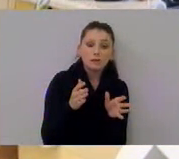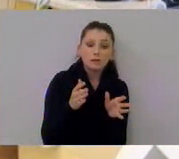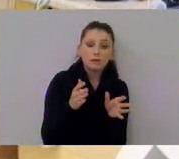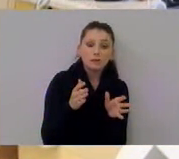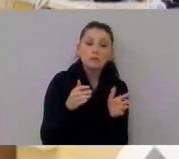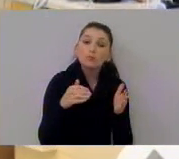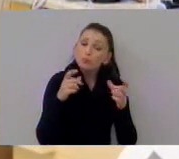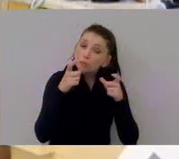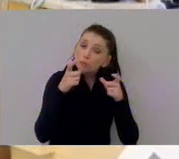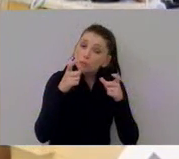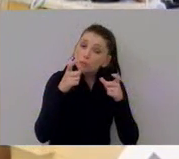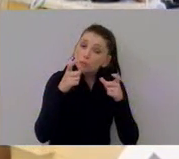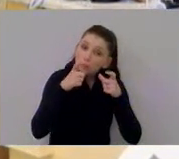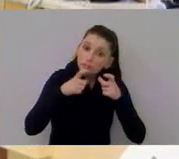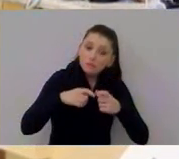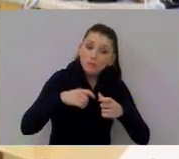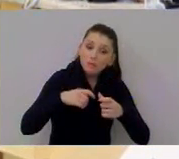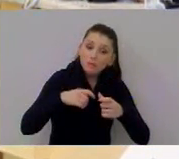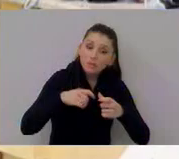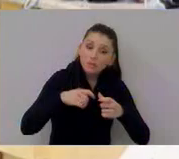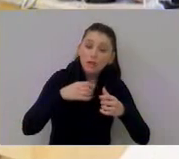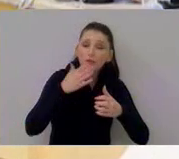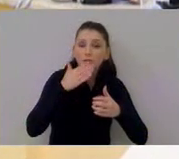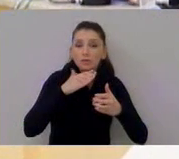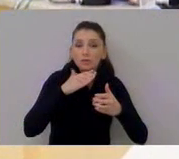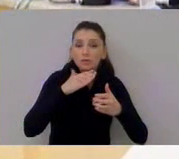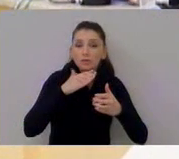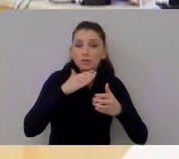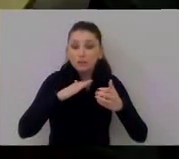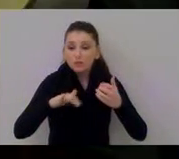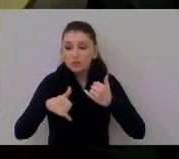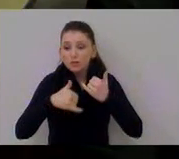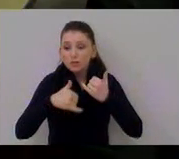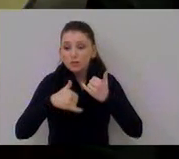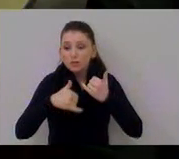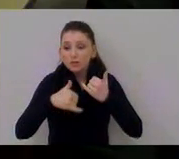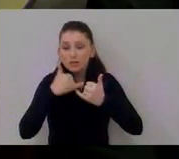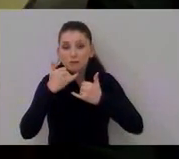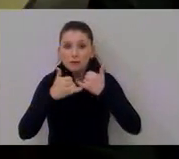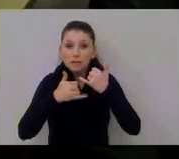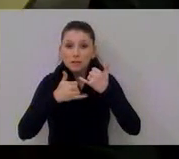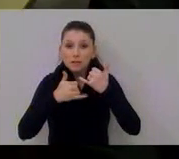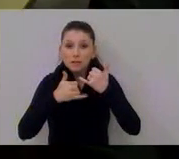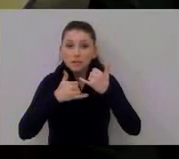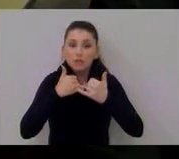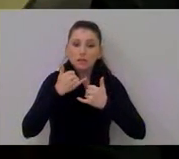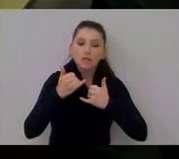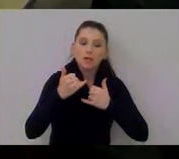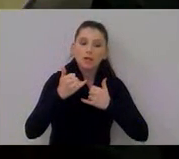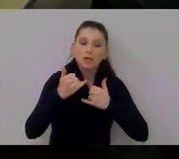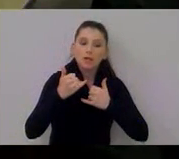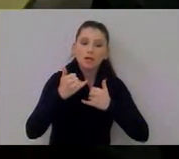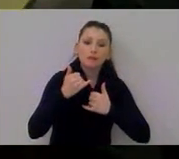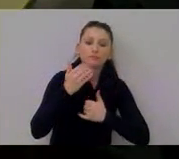caros vereadores, lá na Praça do Congresso,